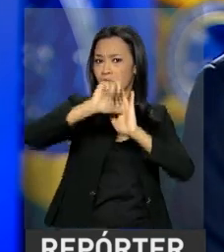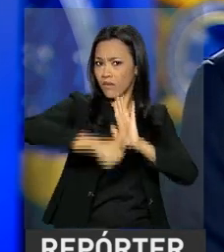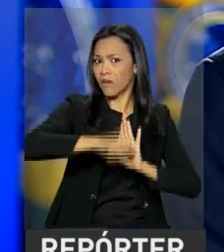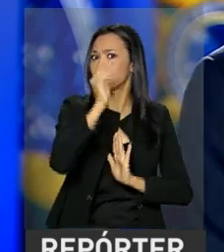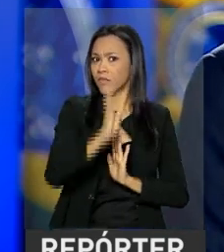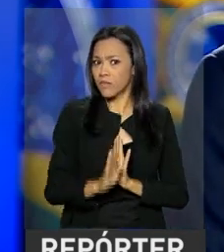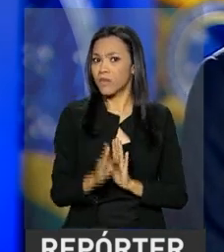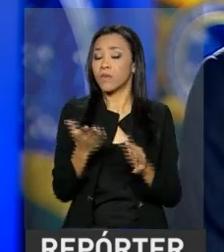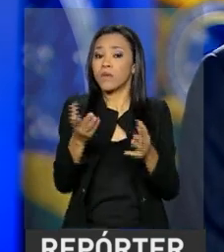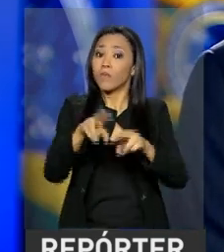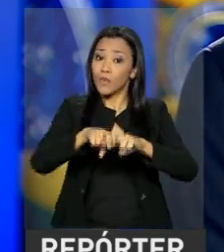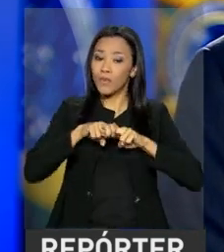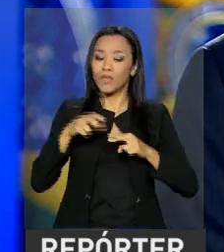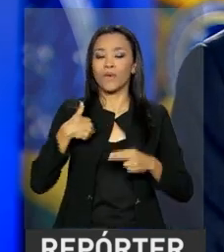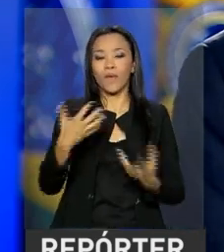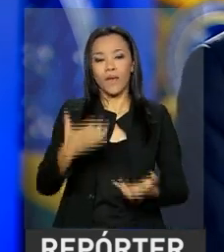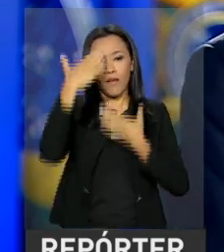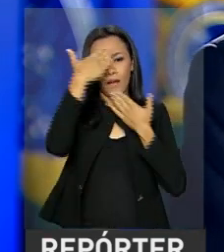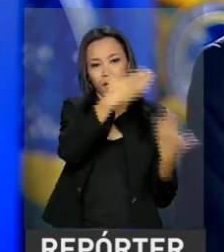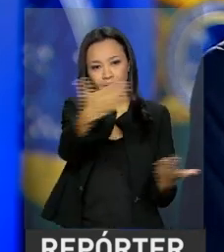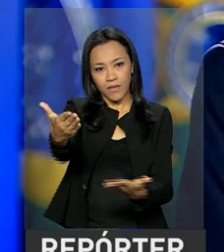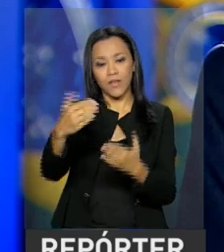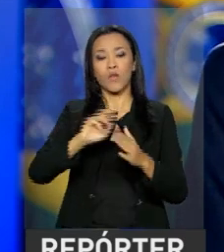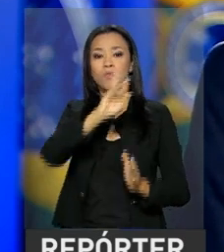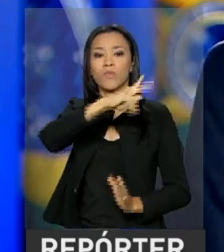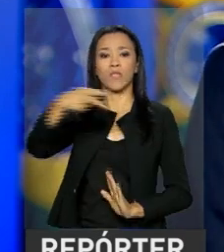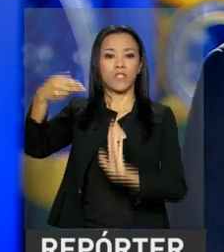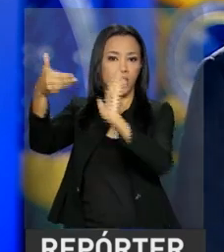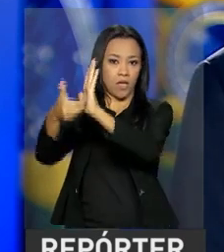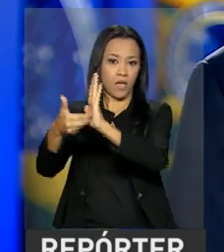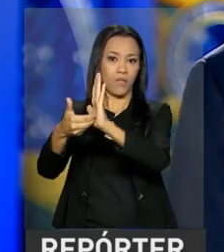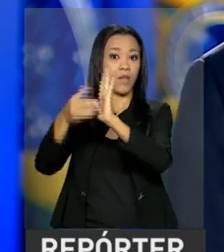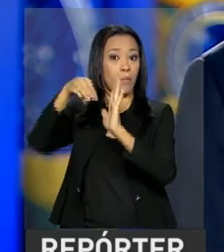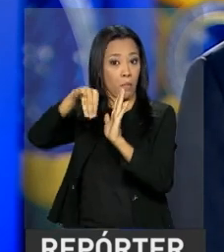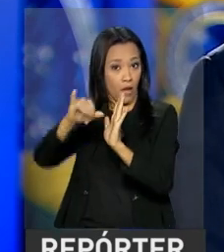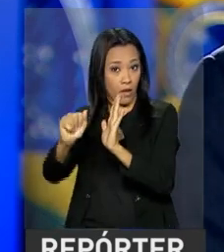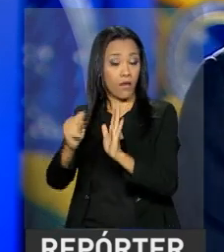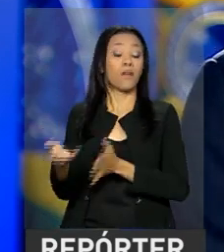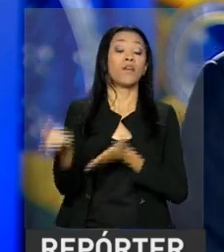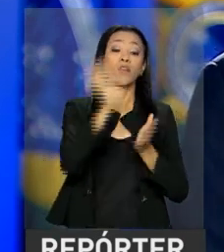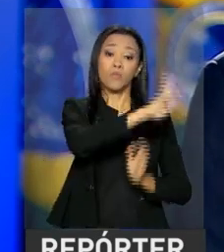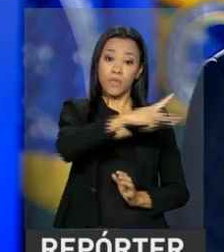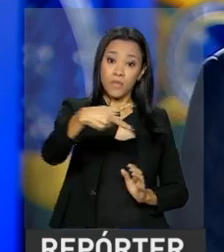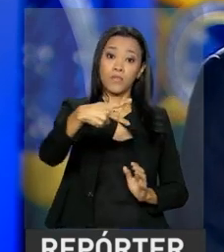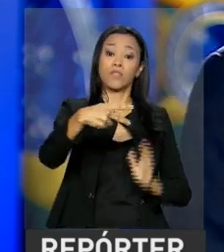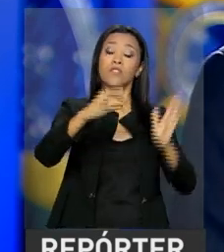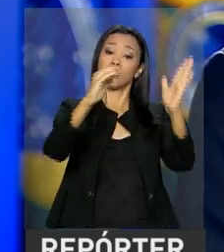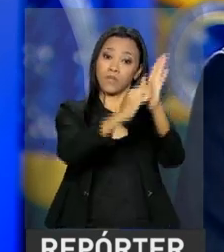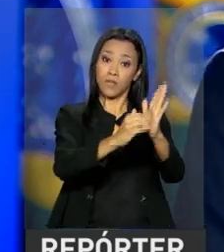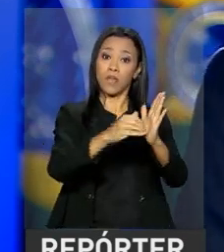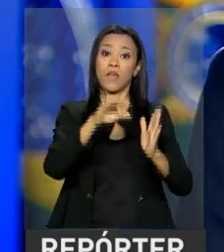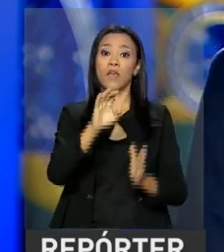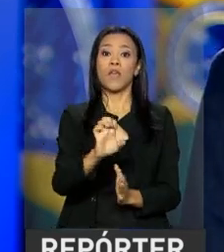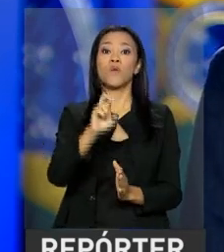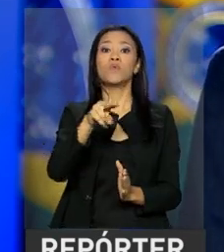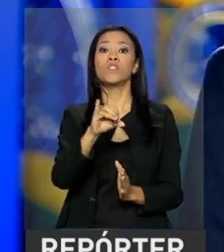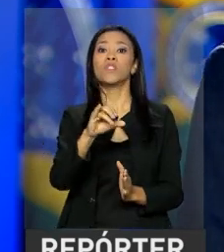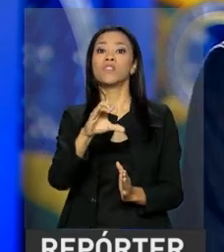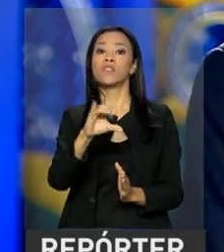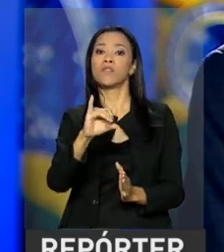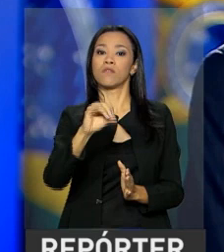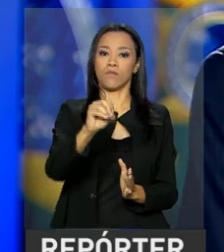isso eu quero agradecer aos presidentes da câmara o diego maia e do senado federal eunício de oliveira